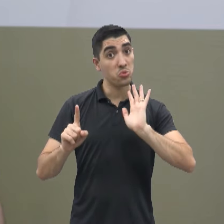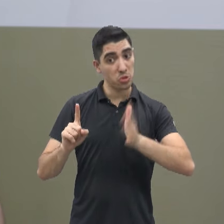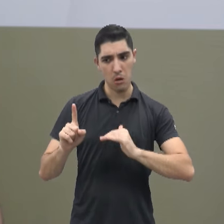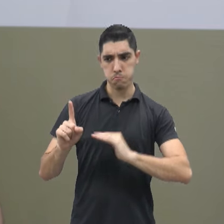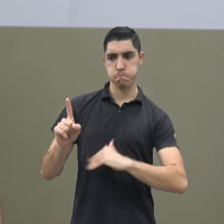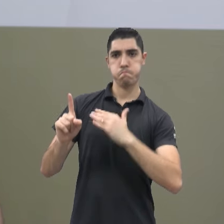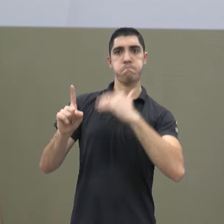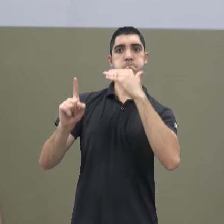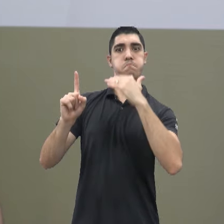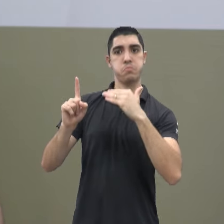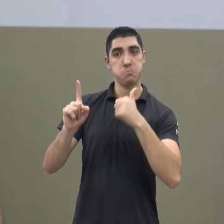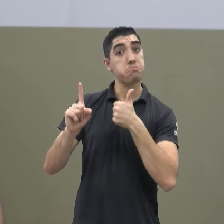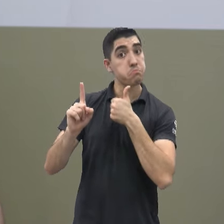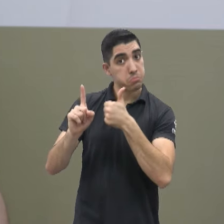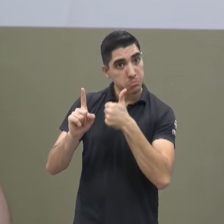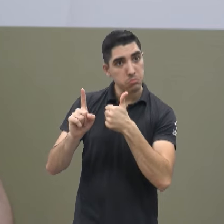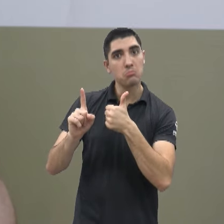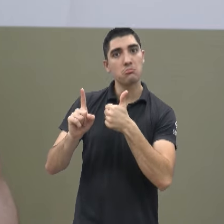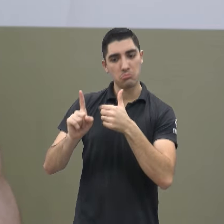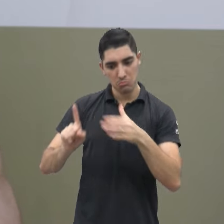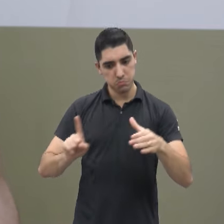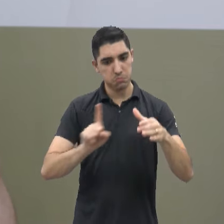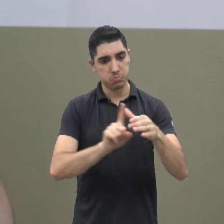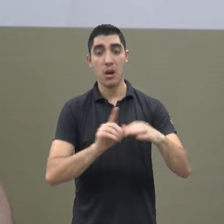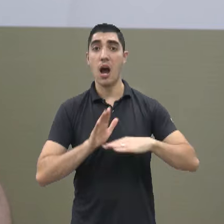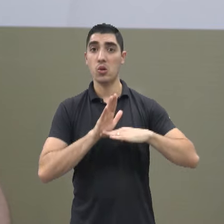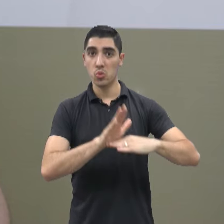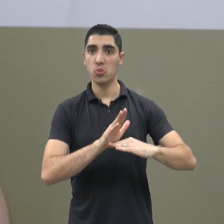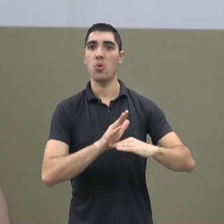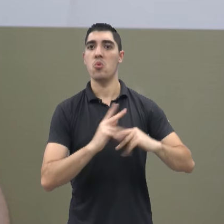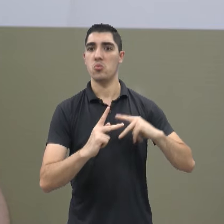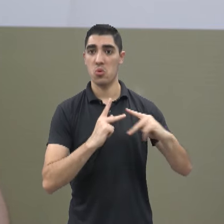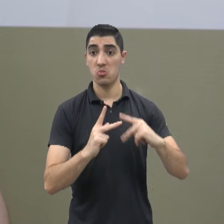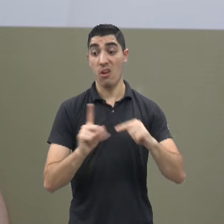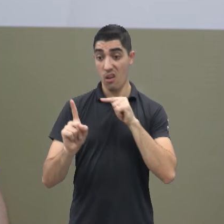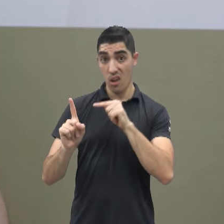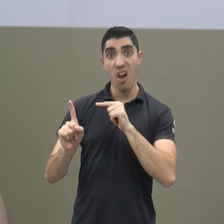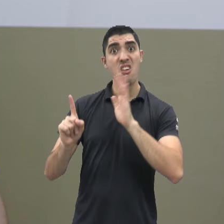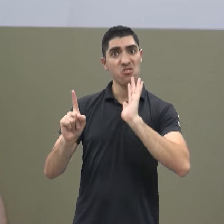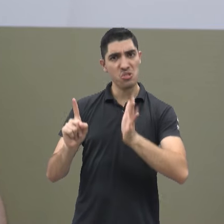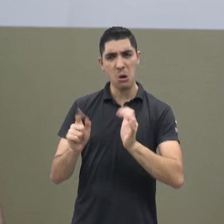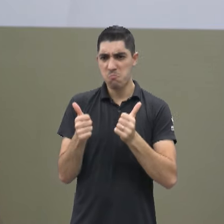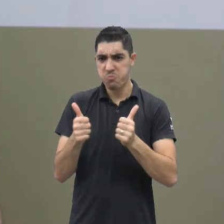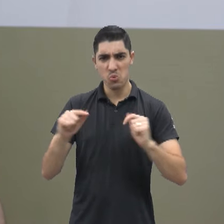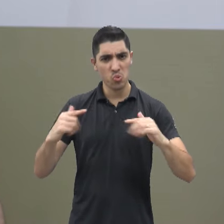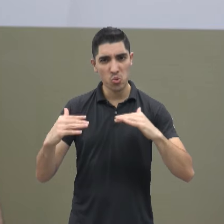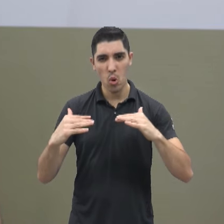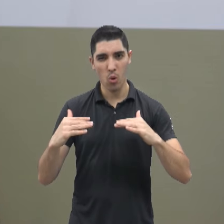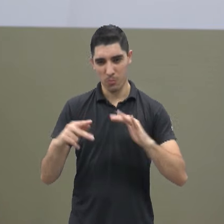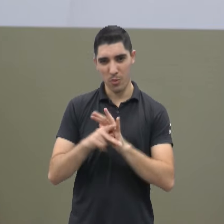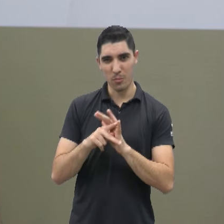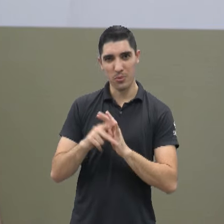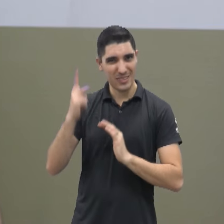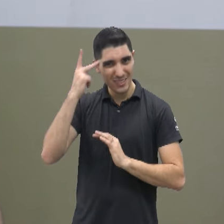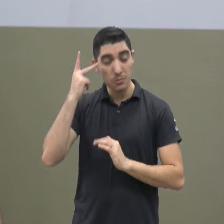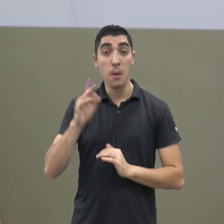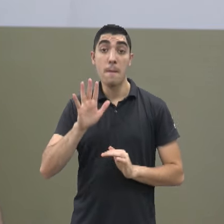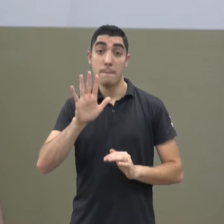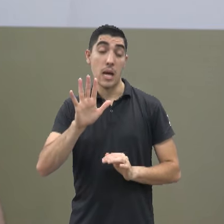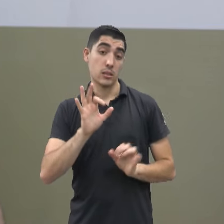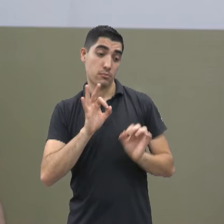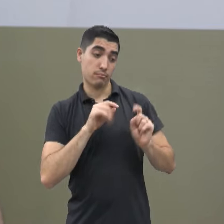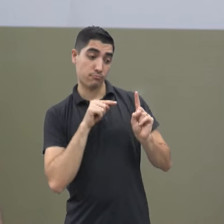grande jogador desses dos dois últimos jogos contra o São Paulo. Mas o Buiú seria o reserva imediato dele, já